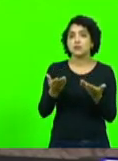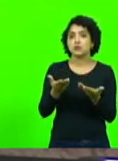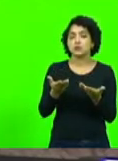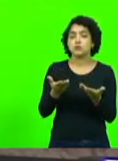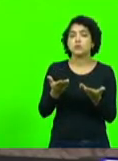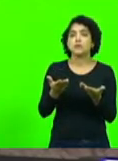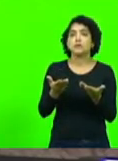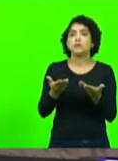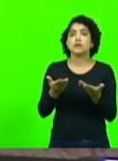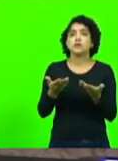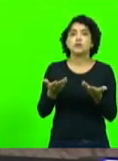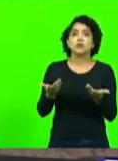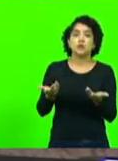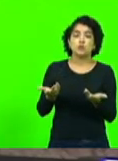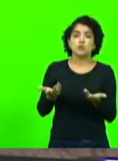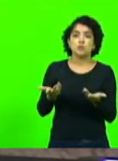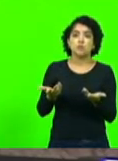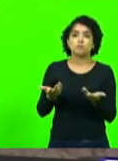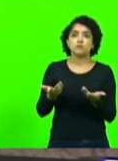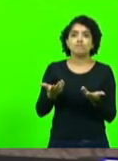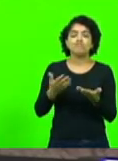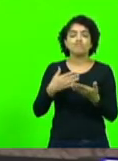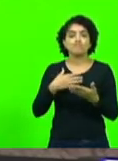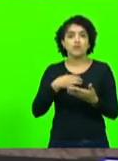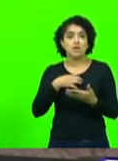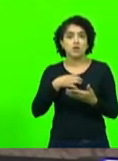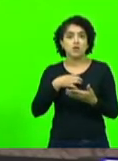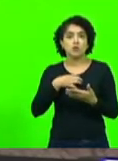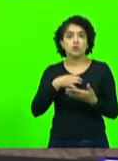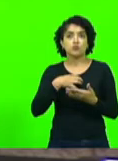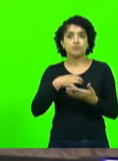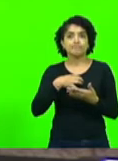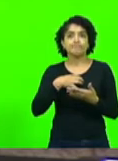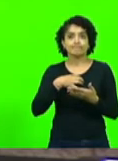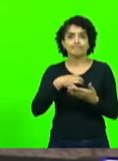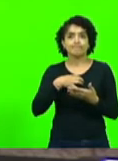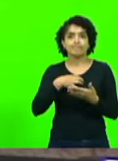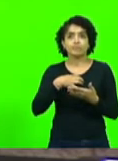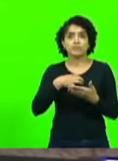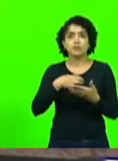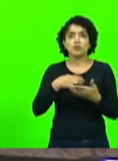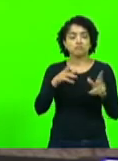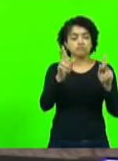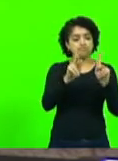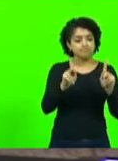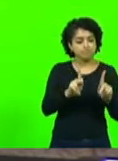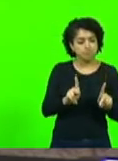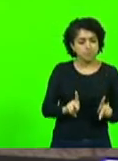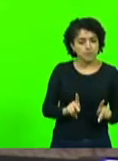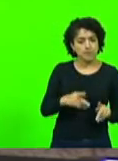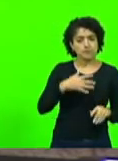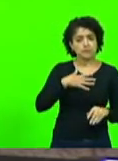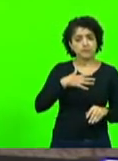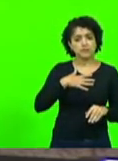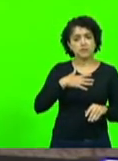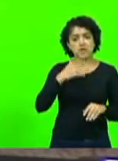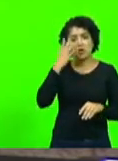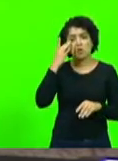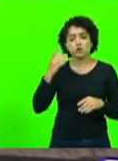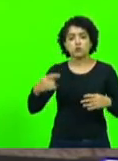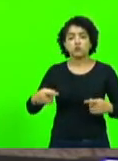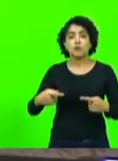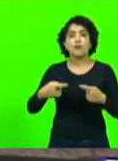que me coloco na fileira dos pacifistas. Acho que a guerra é um